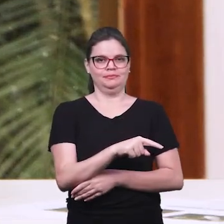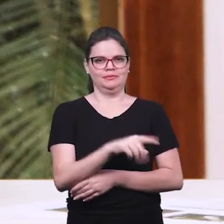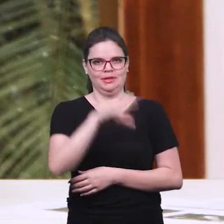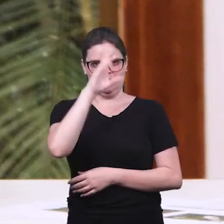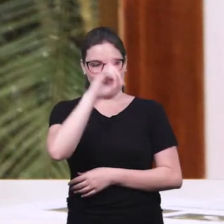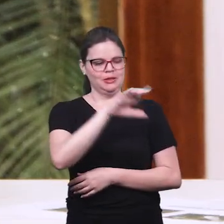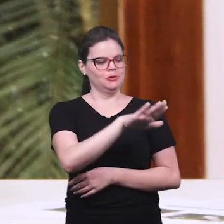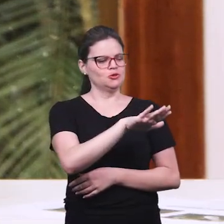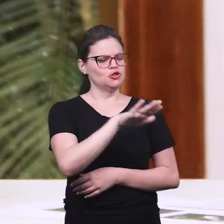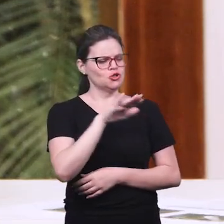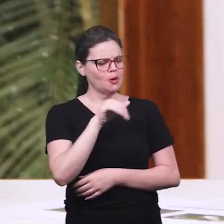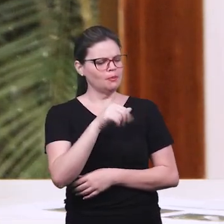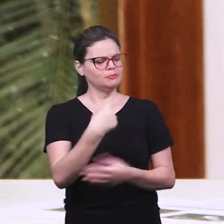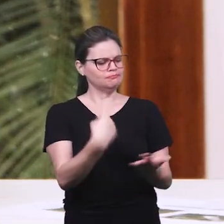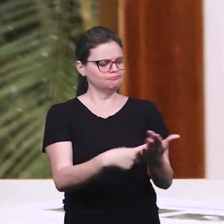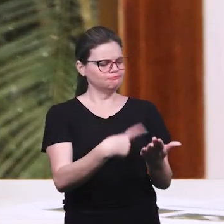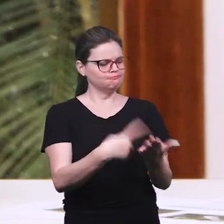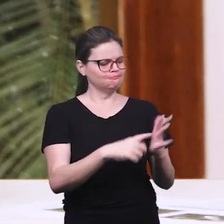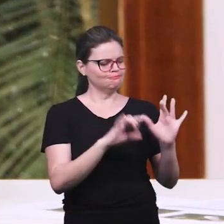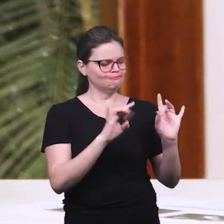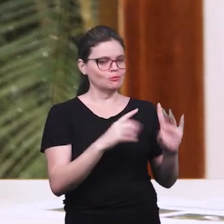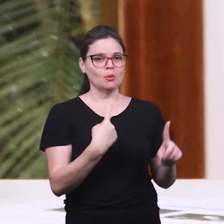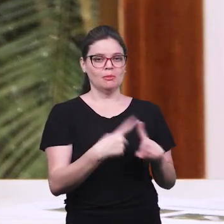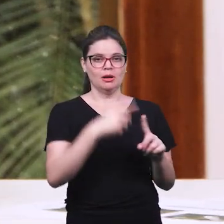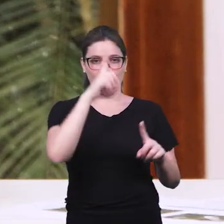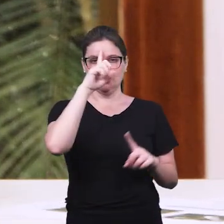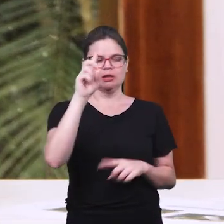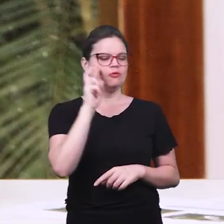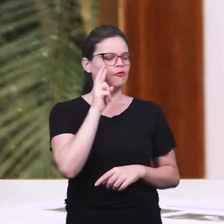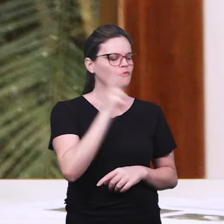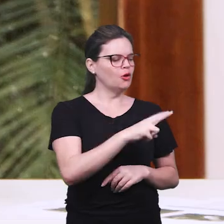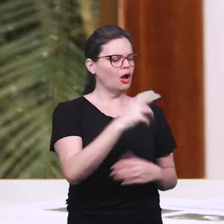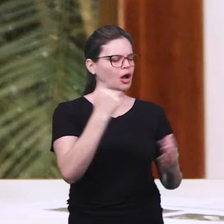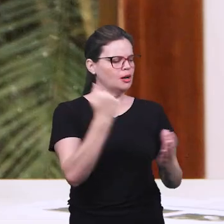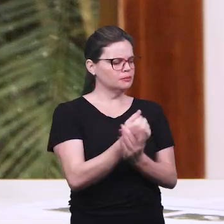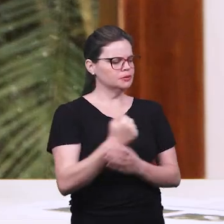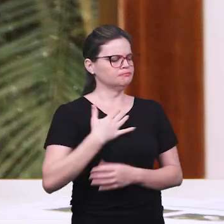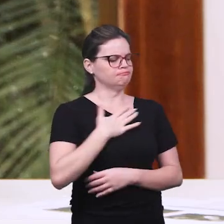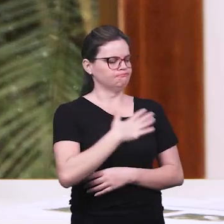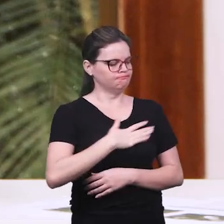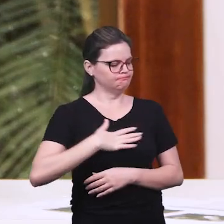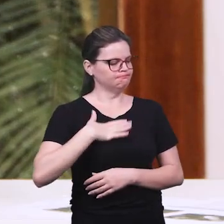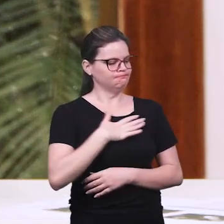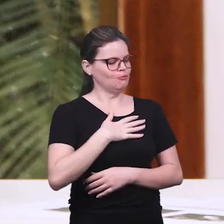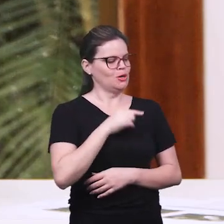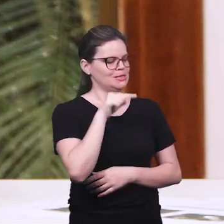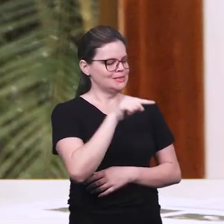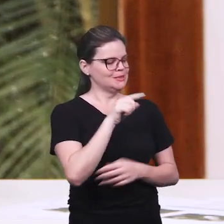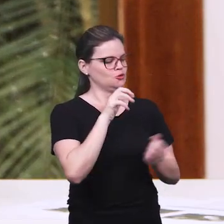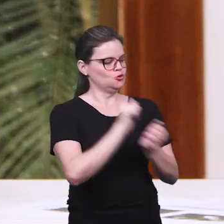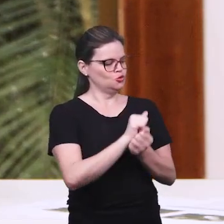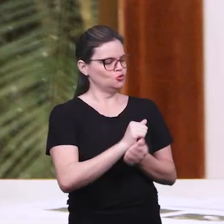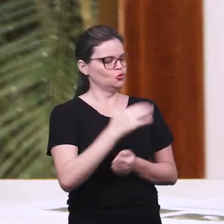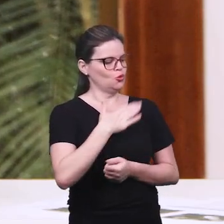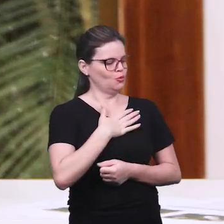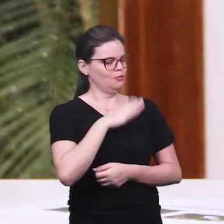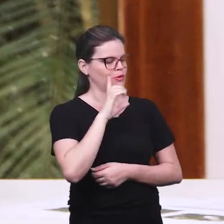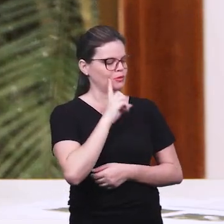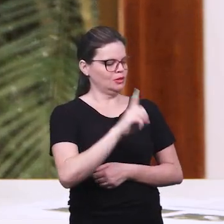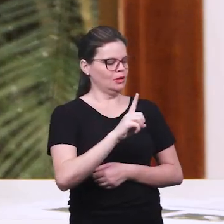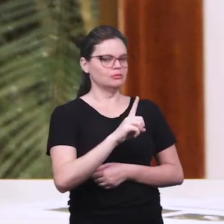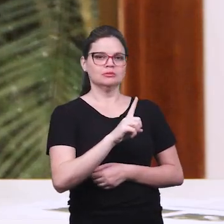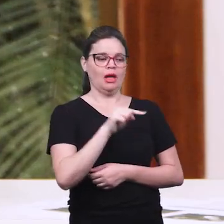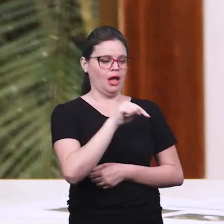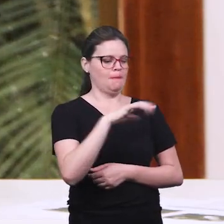Ele foi um homem que agradou a Deus, andou na presença de Deus. Deus teve prazer na vida de Abraão, foi chamado